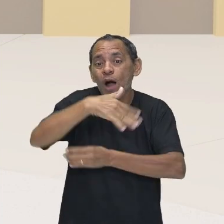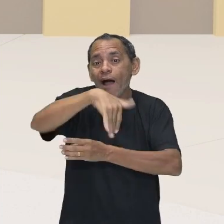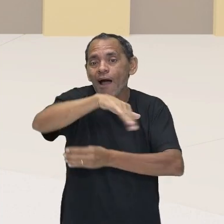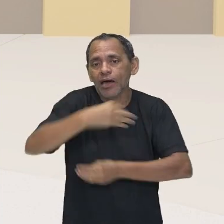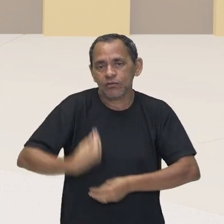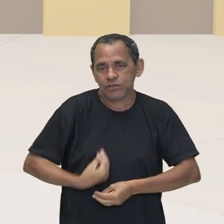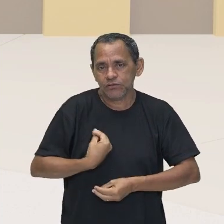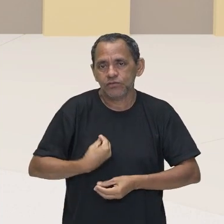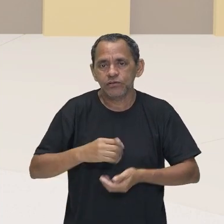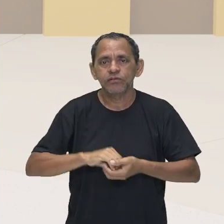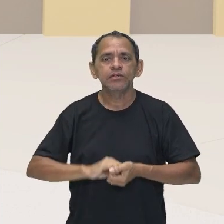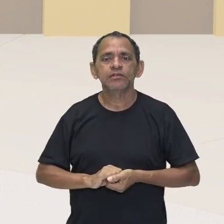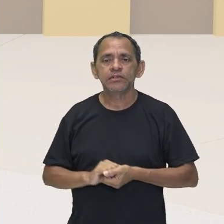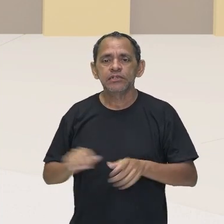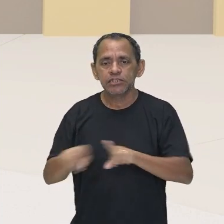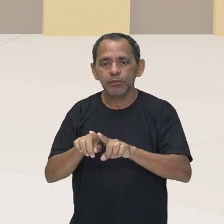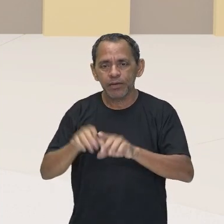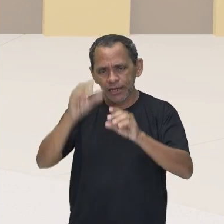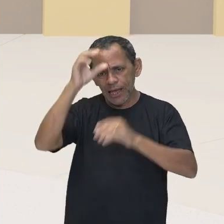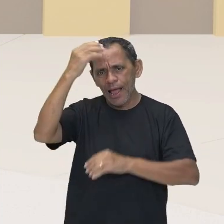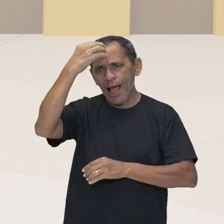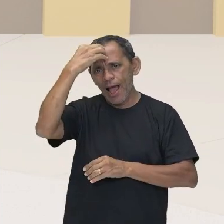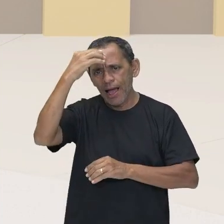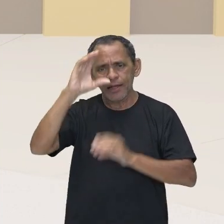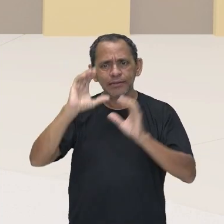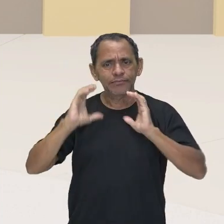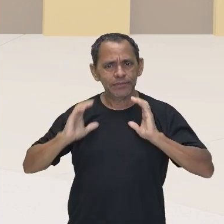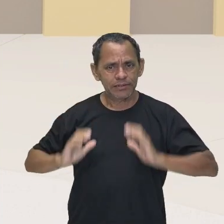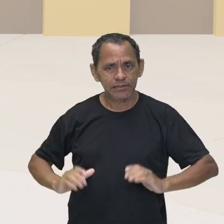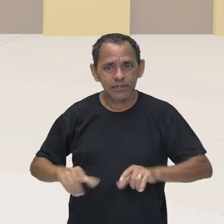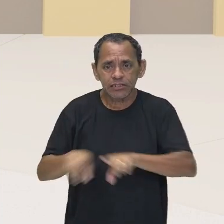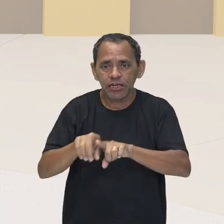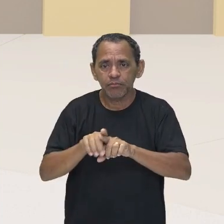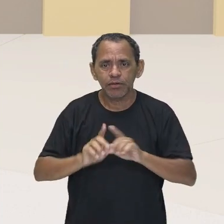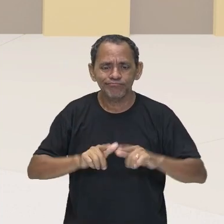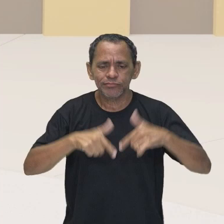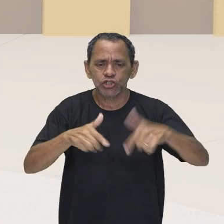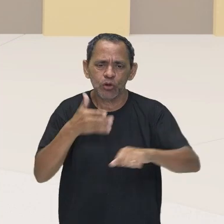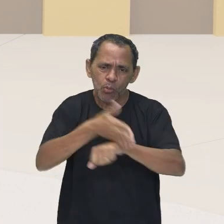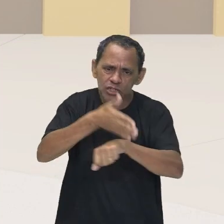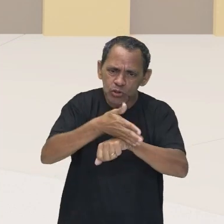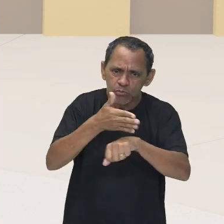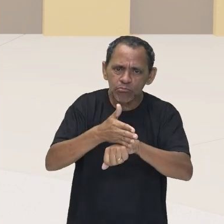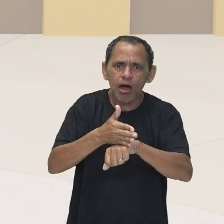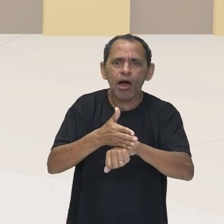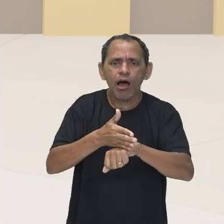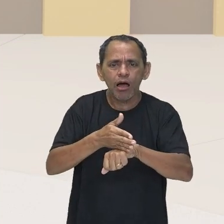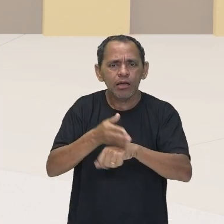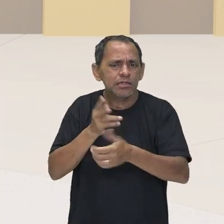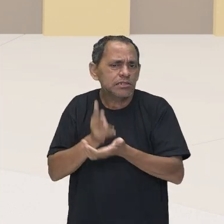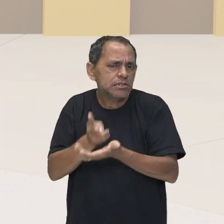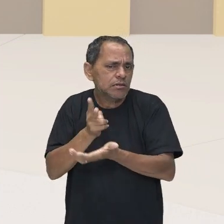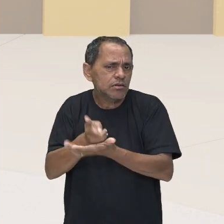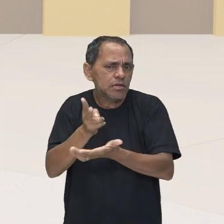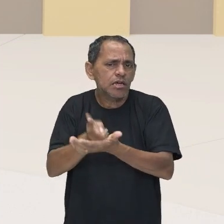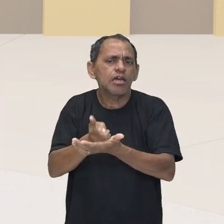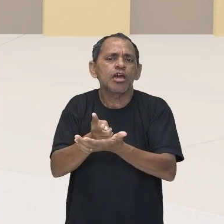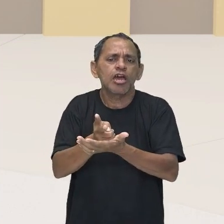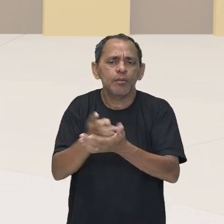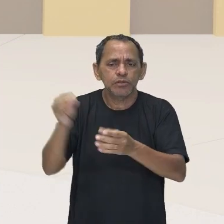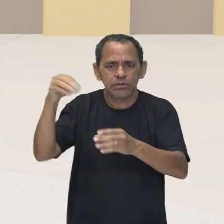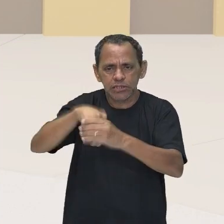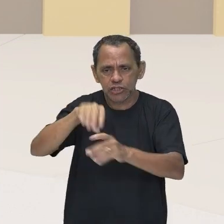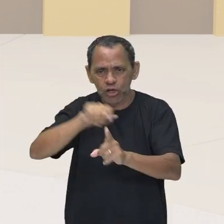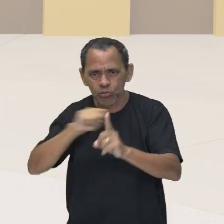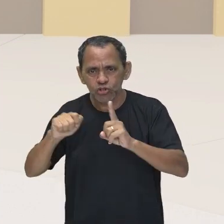cidadania ativa. O que seria a cidadania ativa? É participar ativamente na nossa comunidade, é